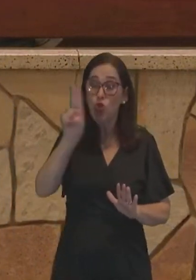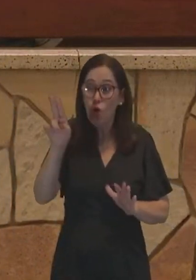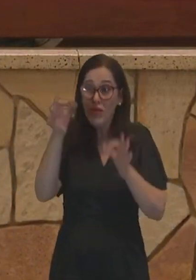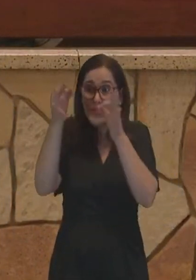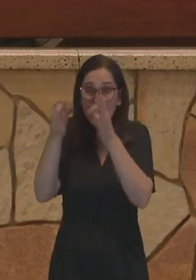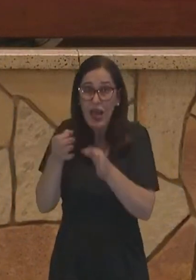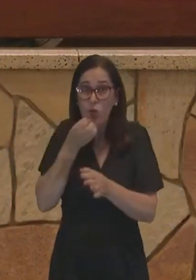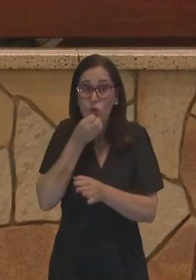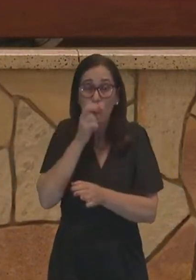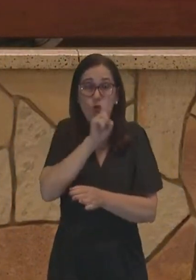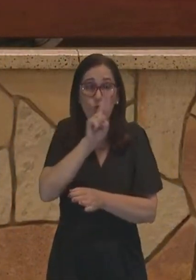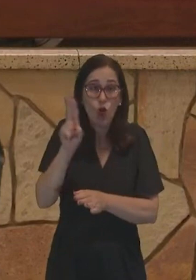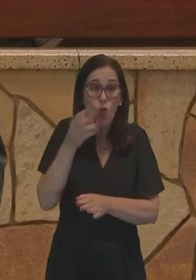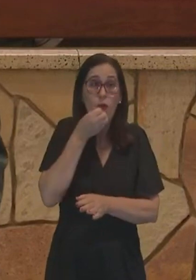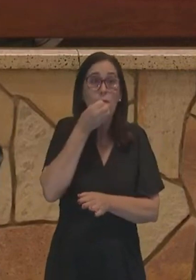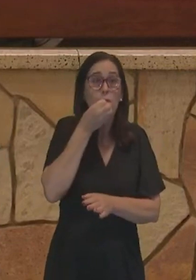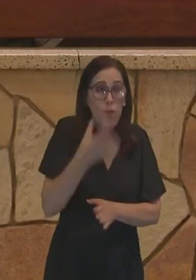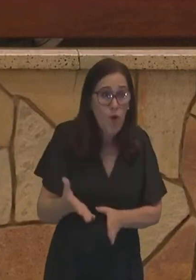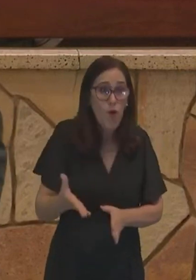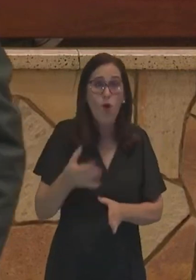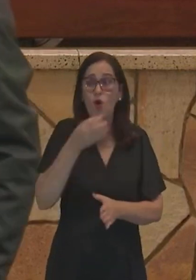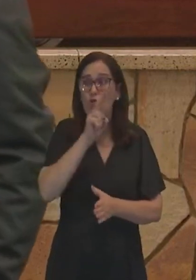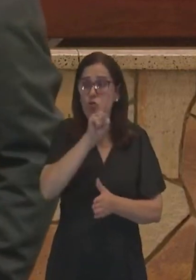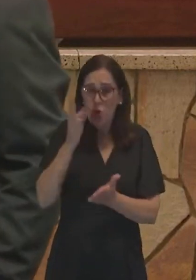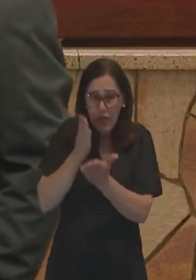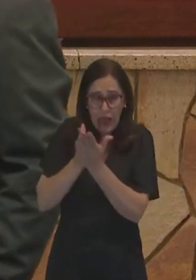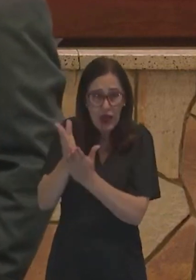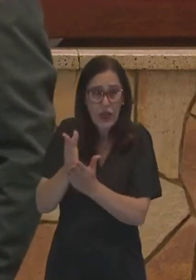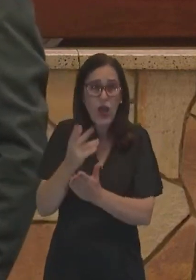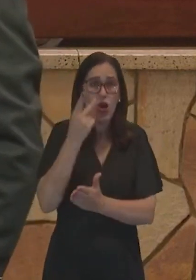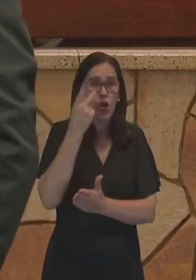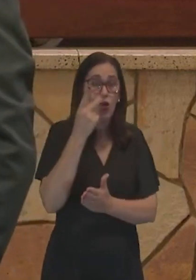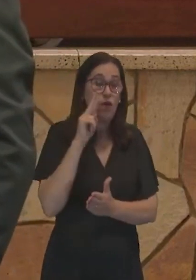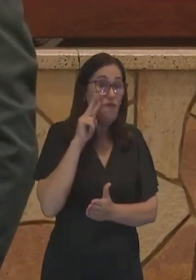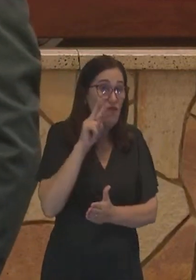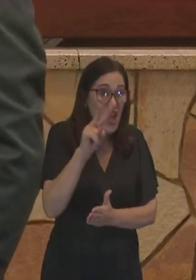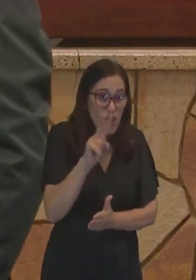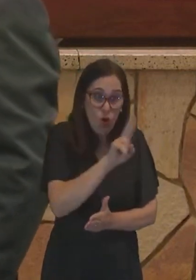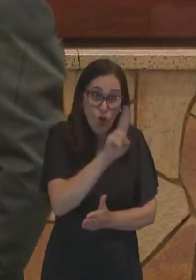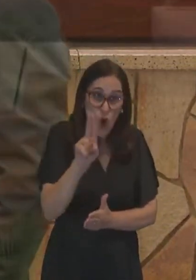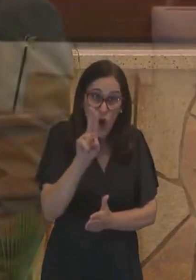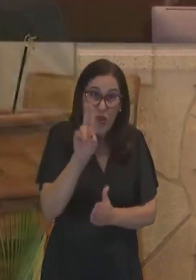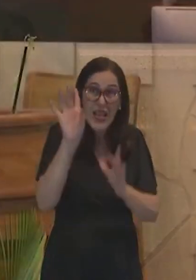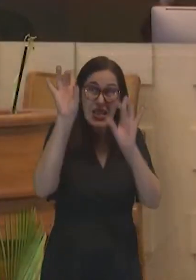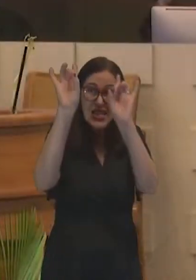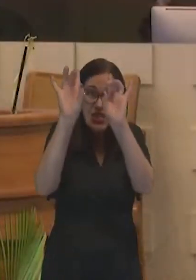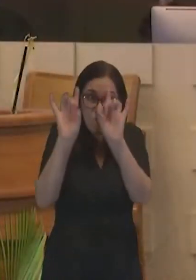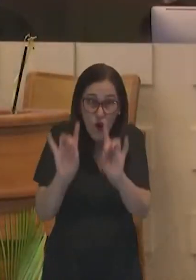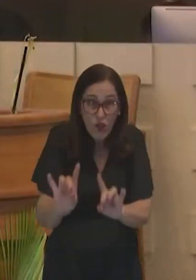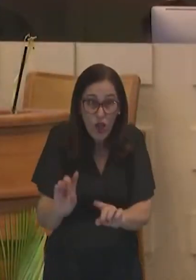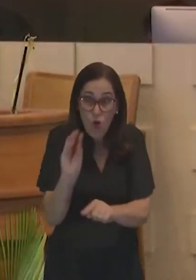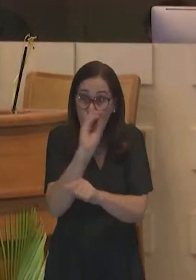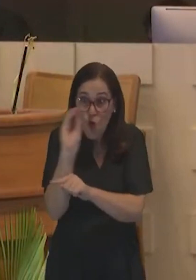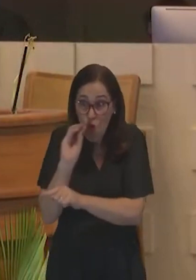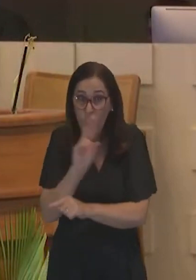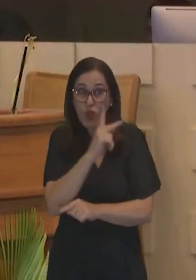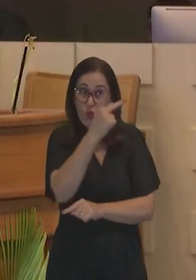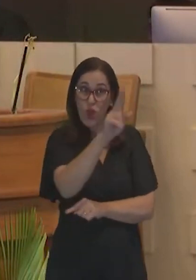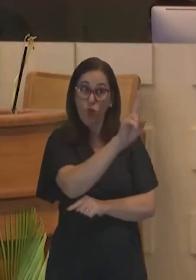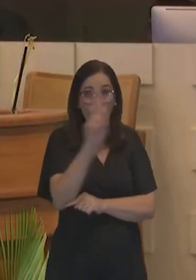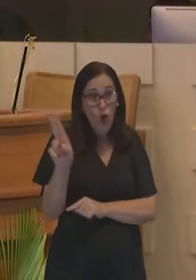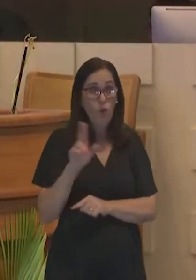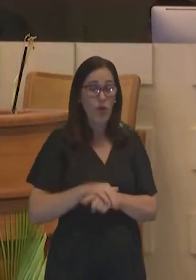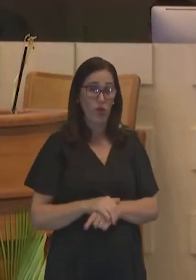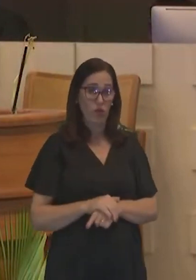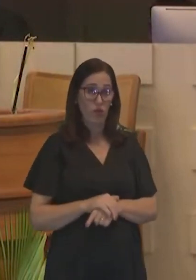Meu jovem, minha jovem, pense nisso, olha, o seu nome é algo muito precioso, zele por ele. Não permita que seu